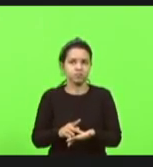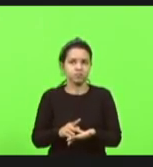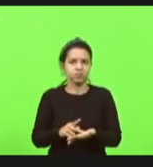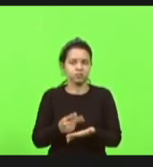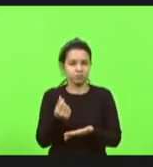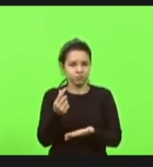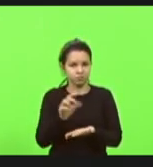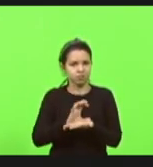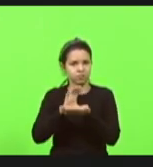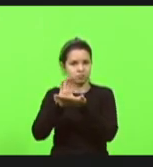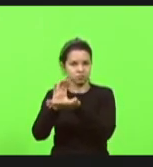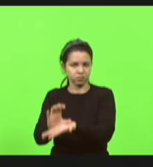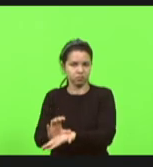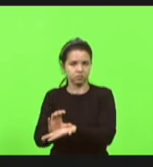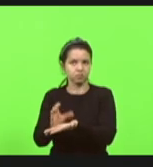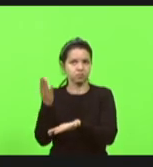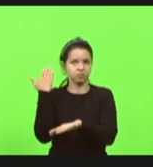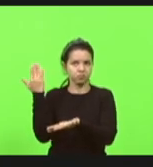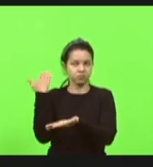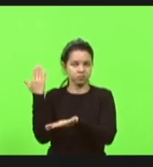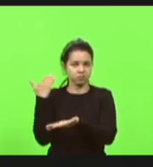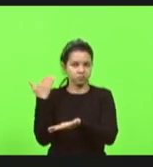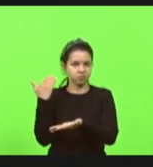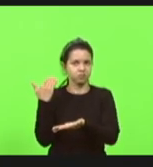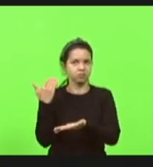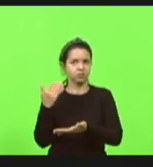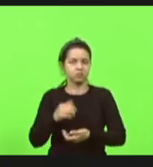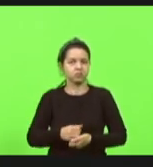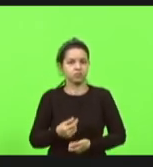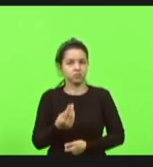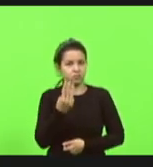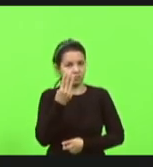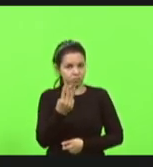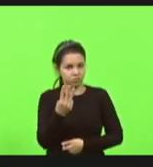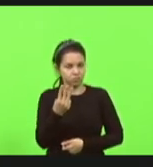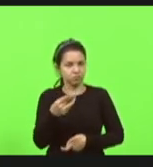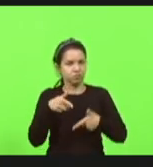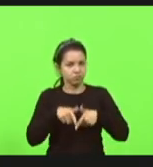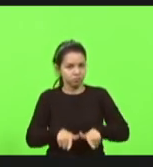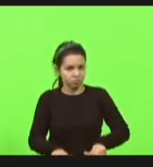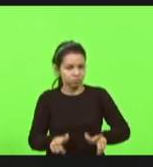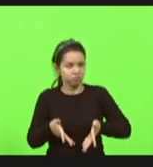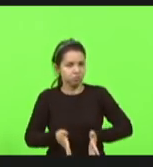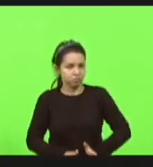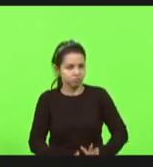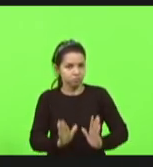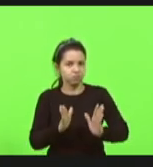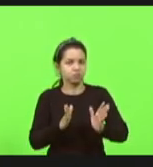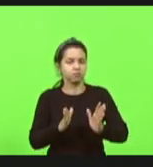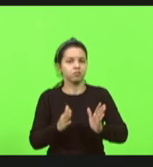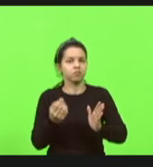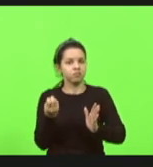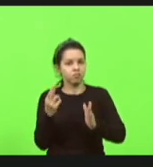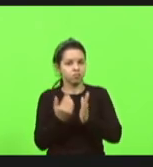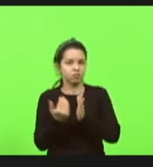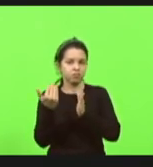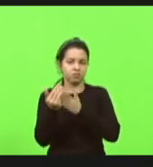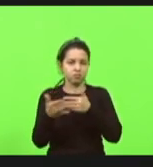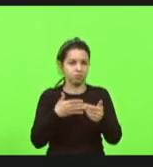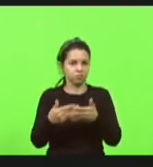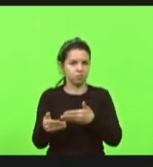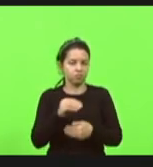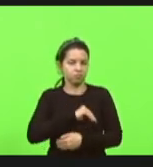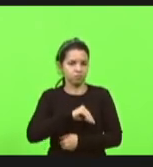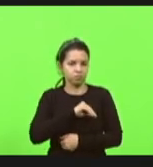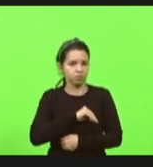esse benefício. Antes, o benefício era concedido para quem tivesse trigêmeos ou mais, independente da renda familiar. Agora, não. É só aqueles